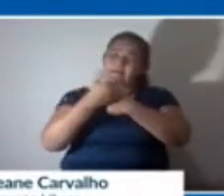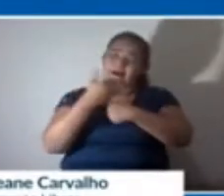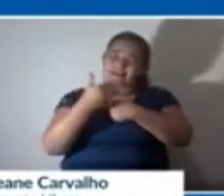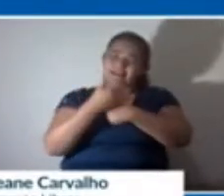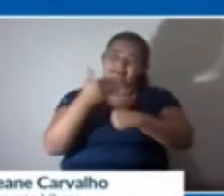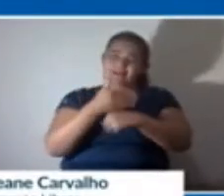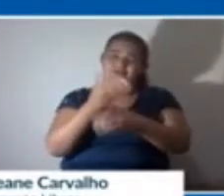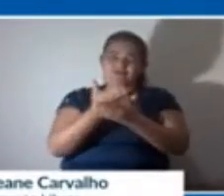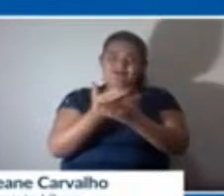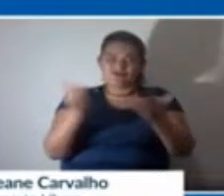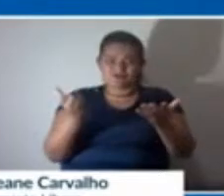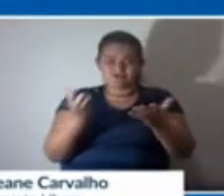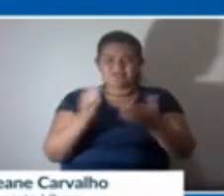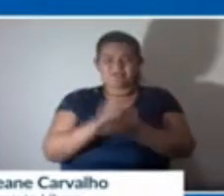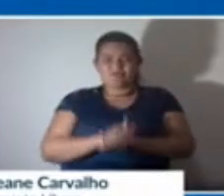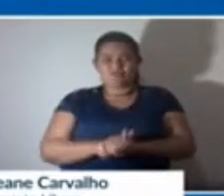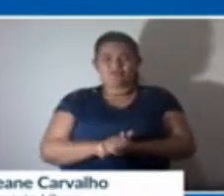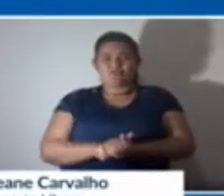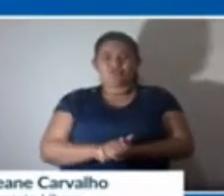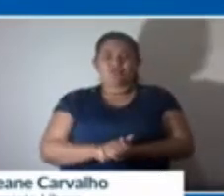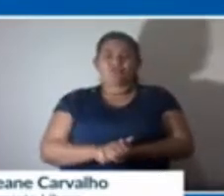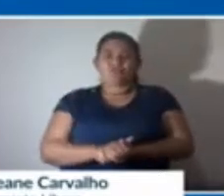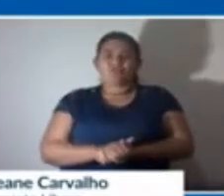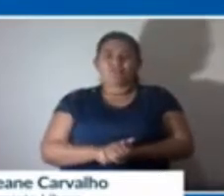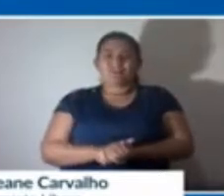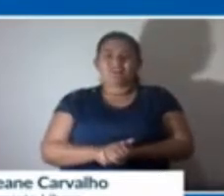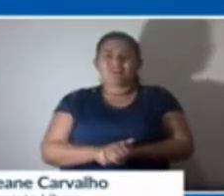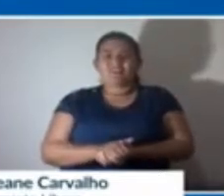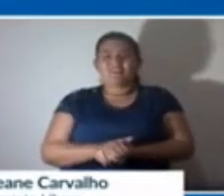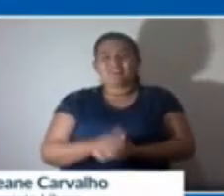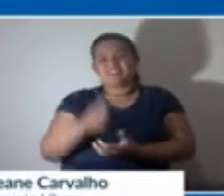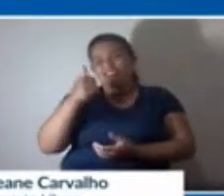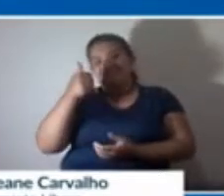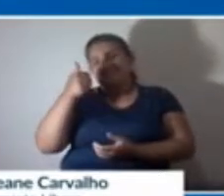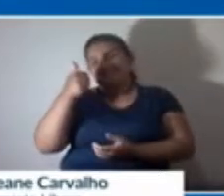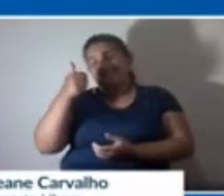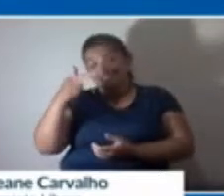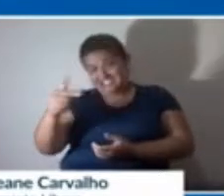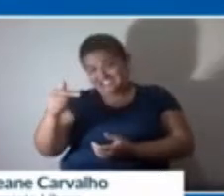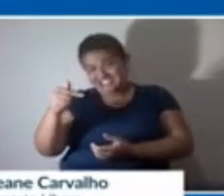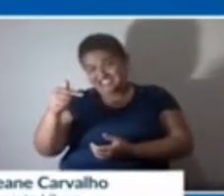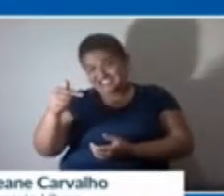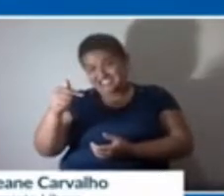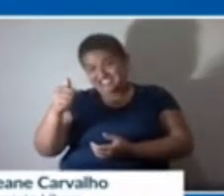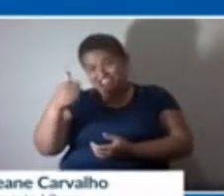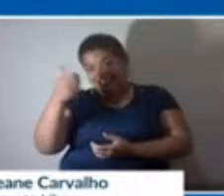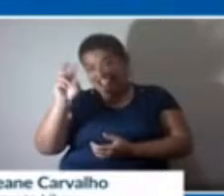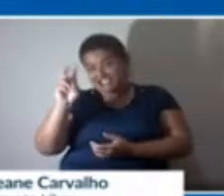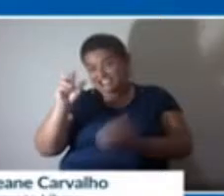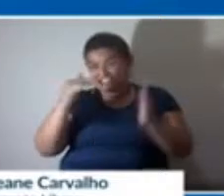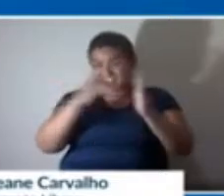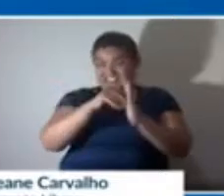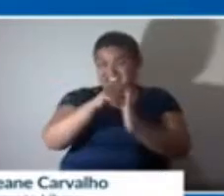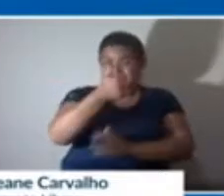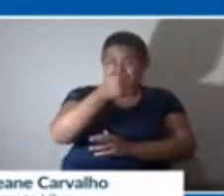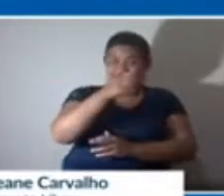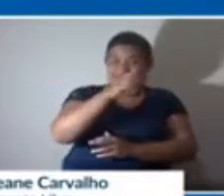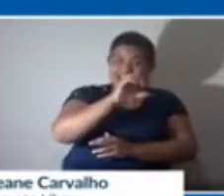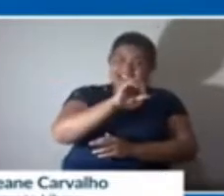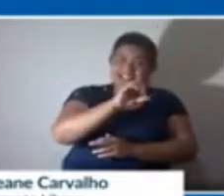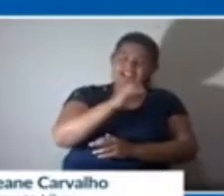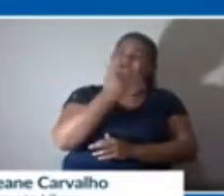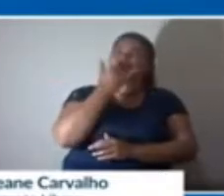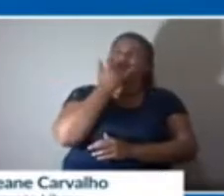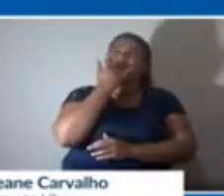não é spoiler, né, Dali? De 13, aliás, de 17, de 15 a 19. Já errei, é